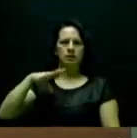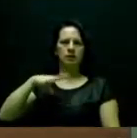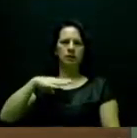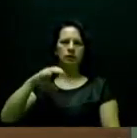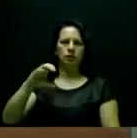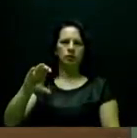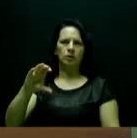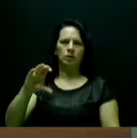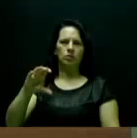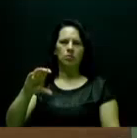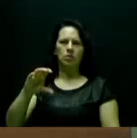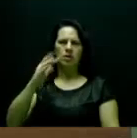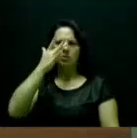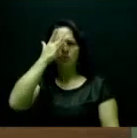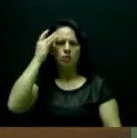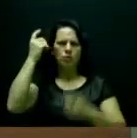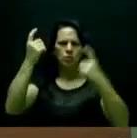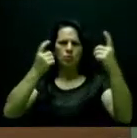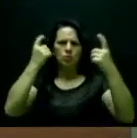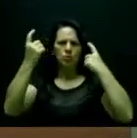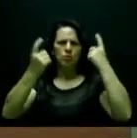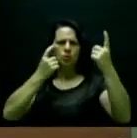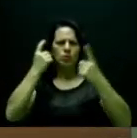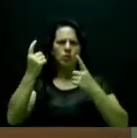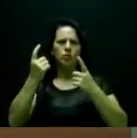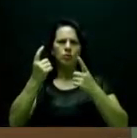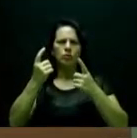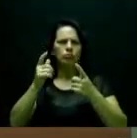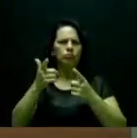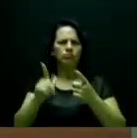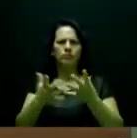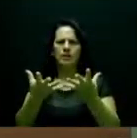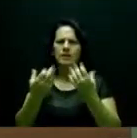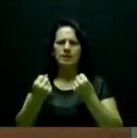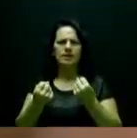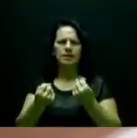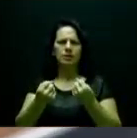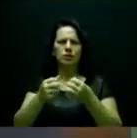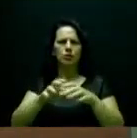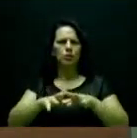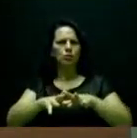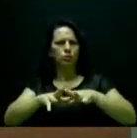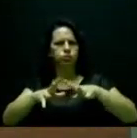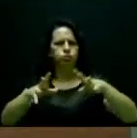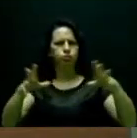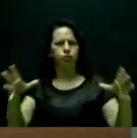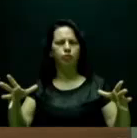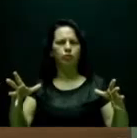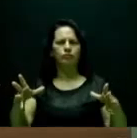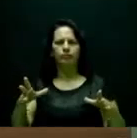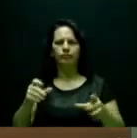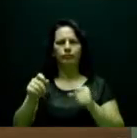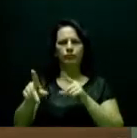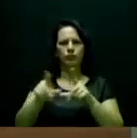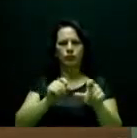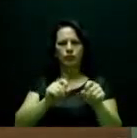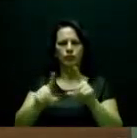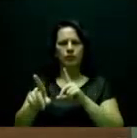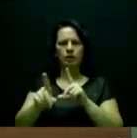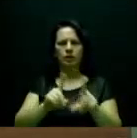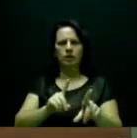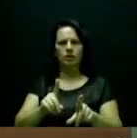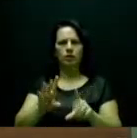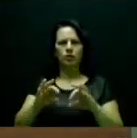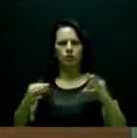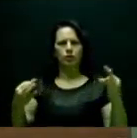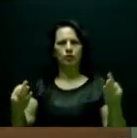desespero em determinadas pessoas que não quer ver esse crescimento. Ou seja, prefere atacar, muitas vezes atingindo